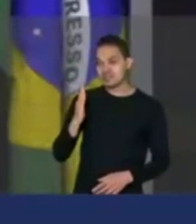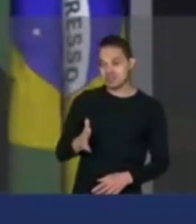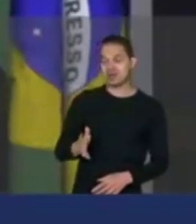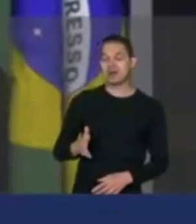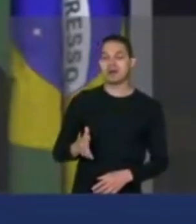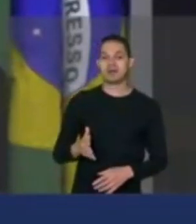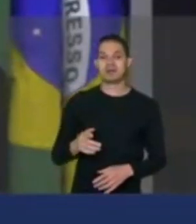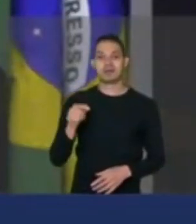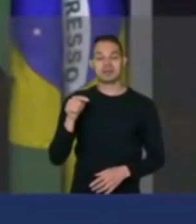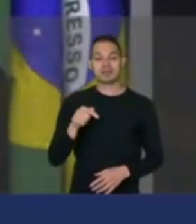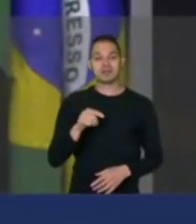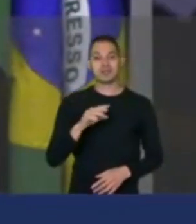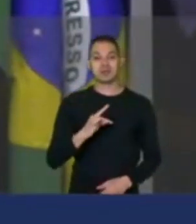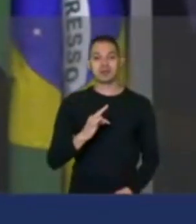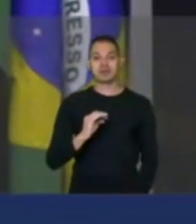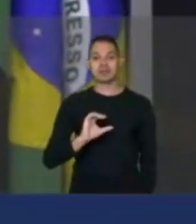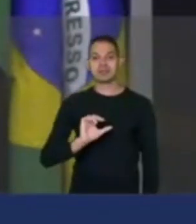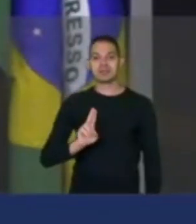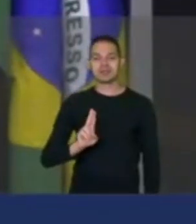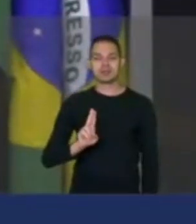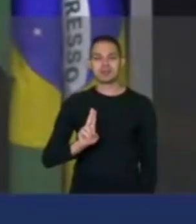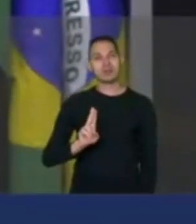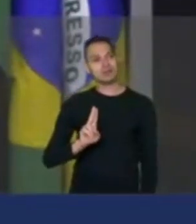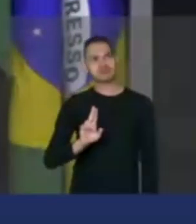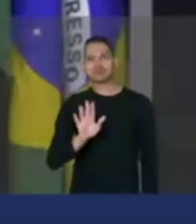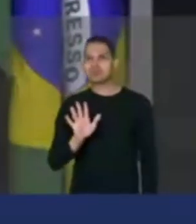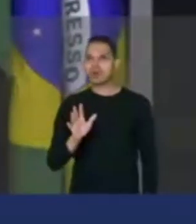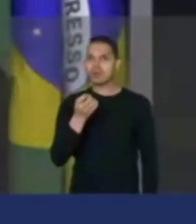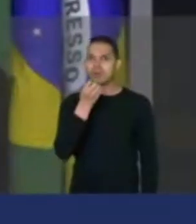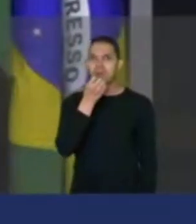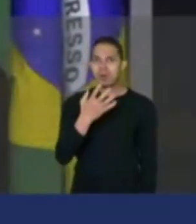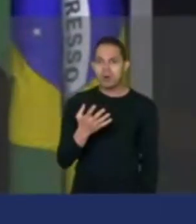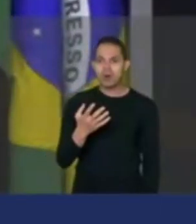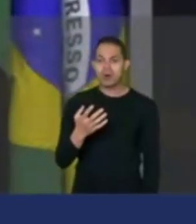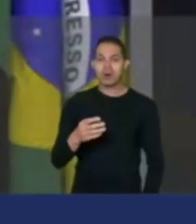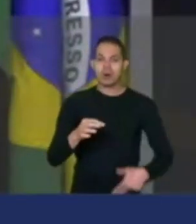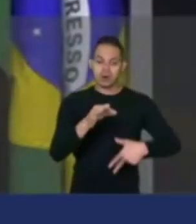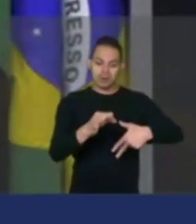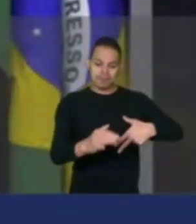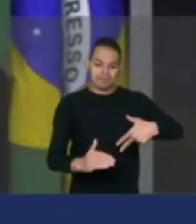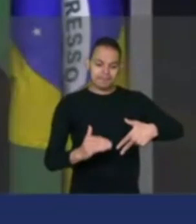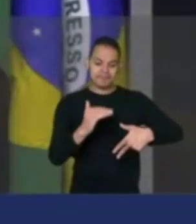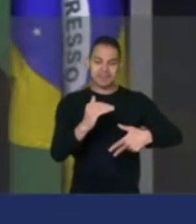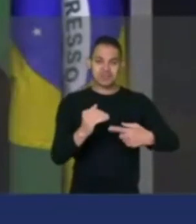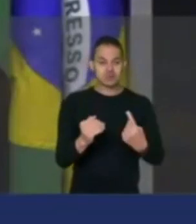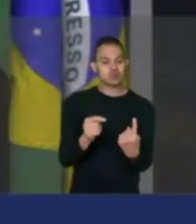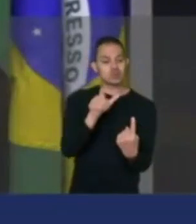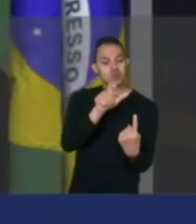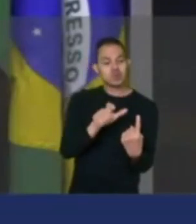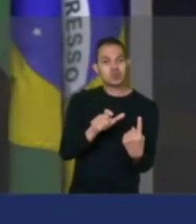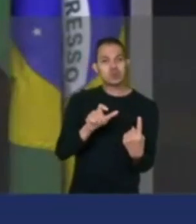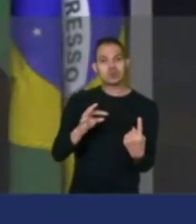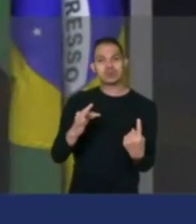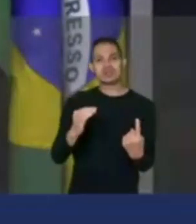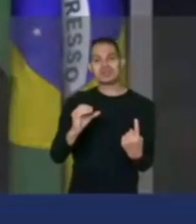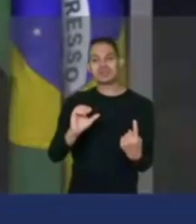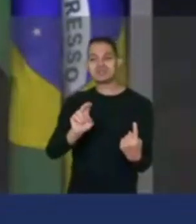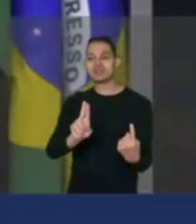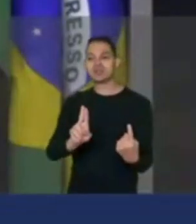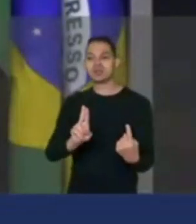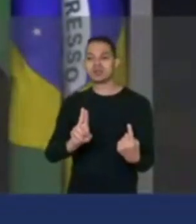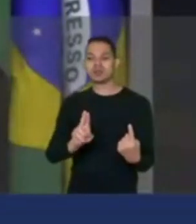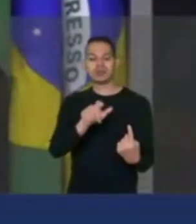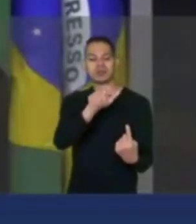pelo Tribunal de Contas da União. Aliás, felizmente, por um dos ministros do Tribunal de Contas da União.